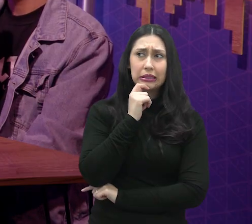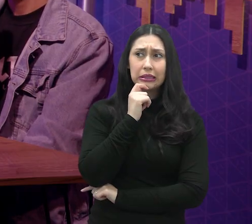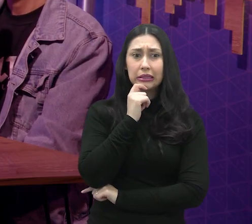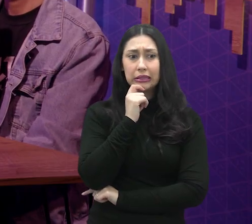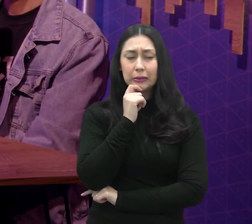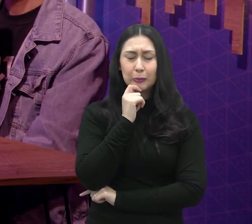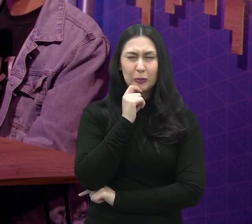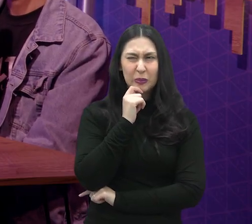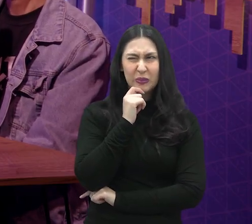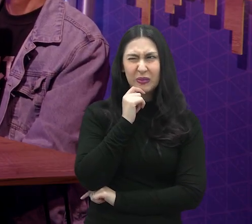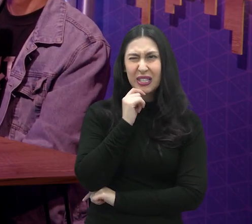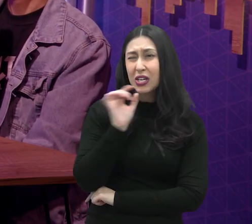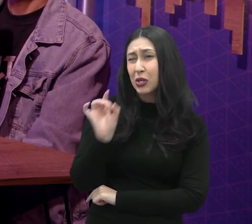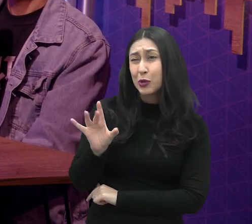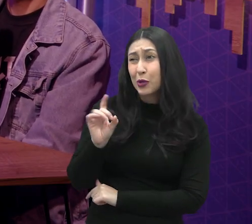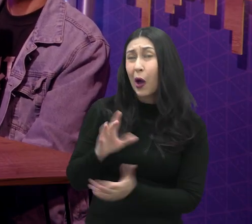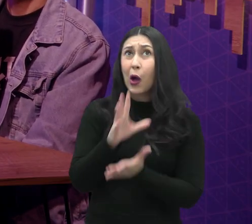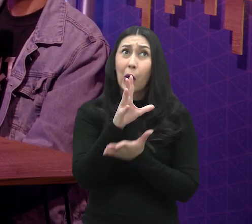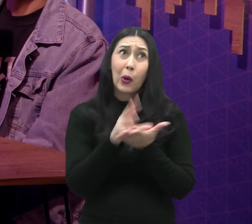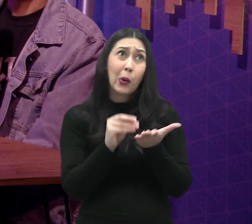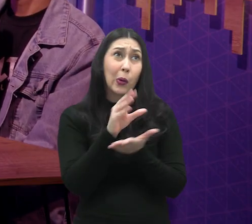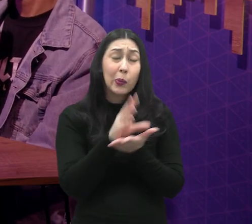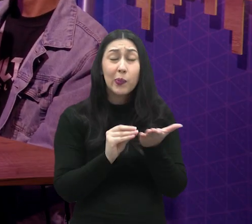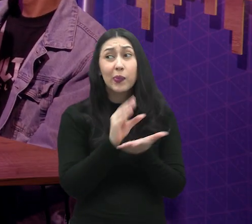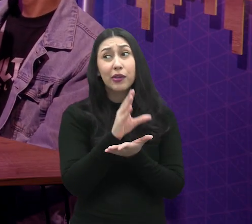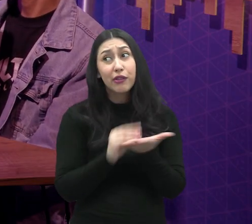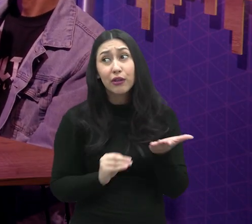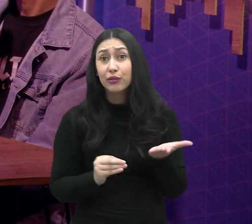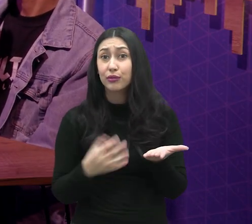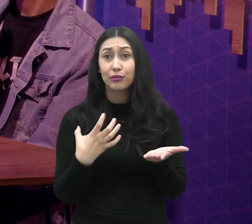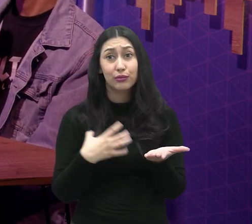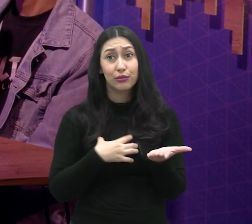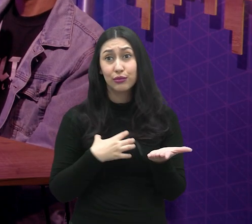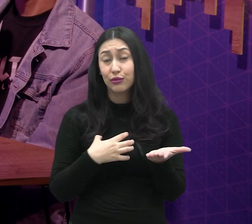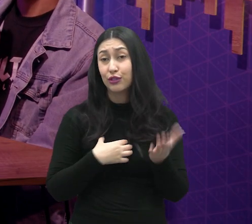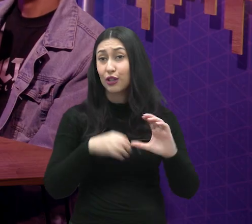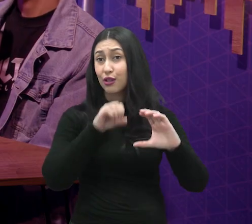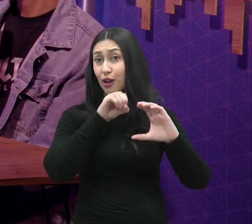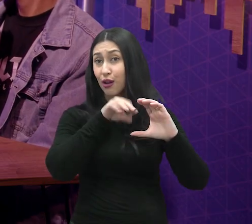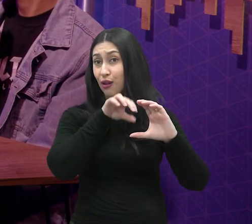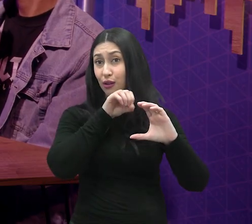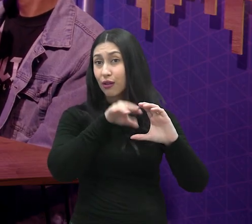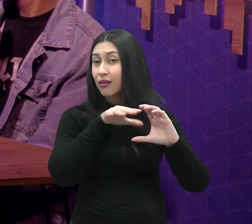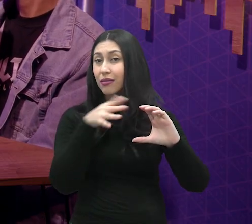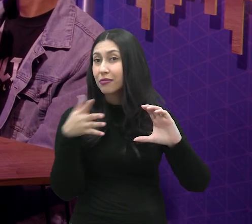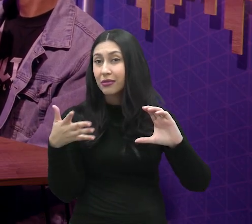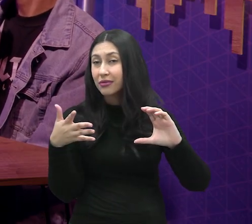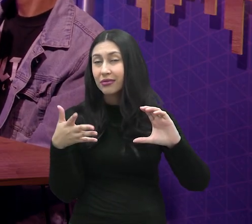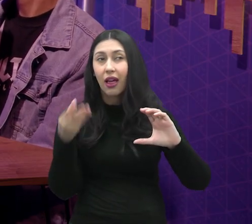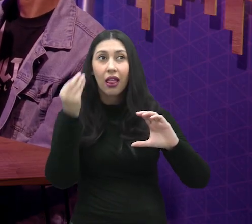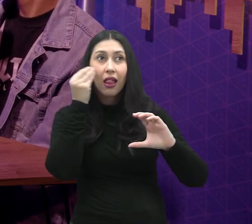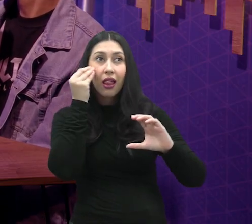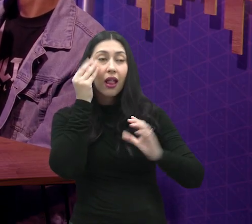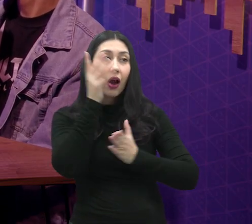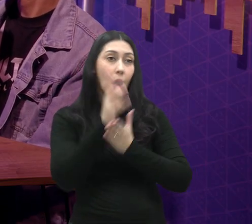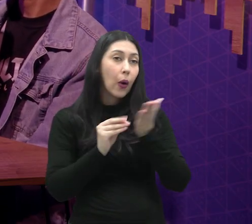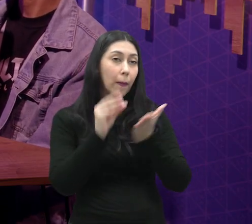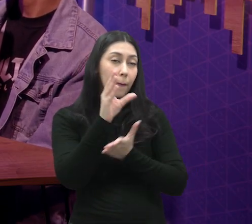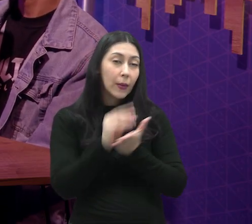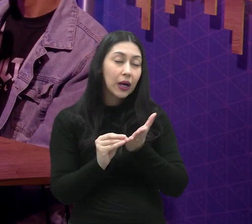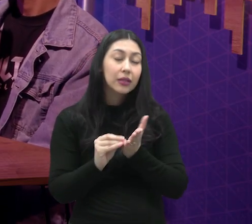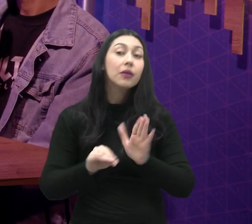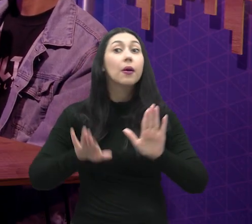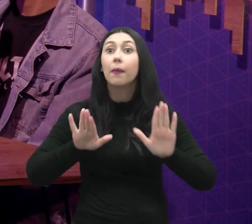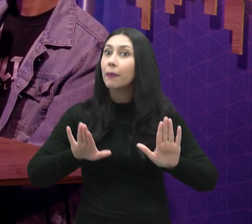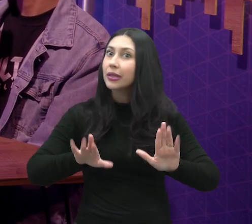que vai ser só mais uma produtora imitando um jeito clássico, um modelo que a Globo descobriu como fazer dar certo das